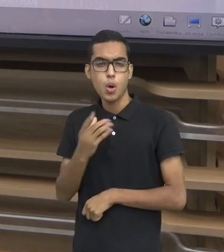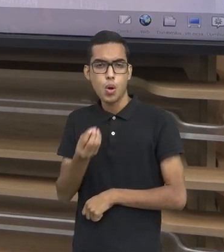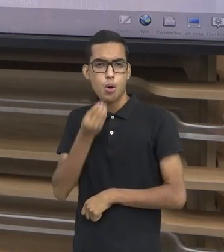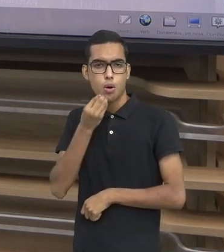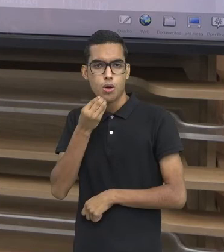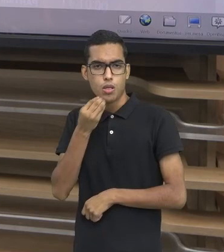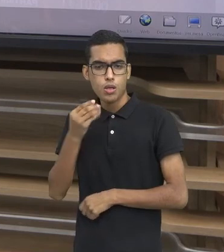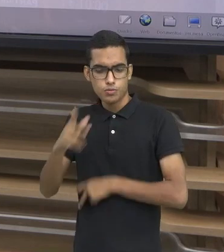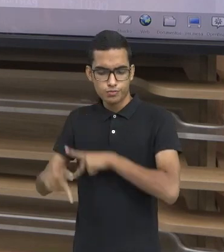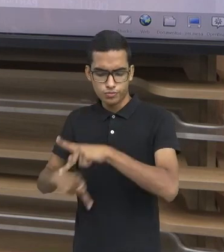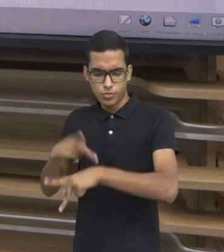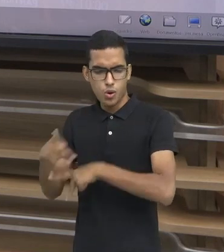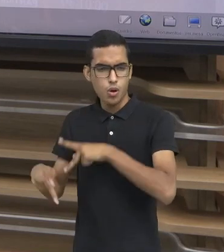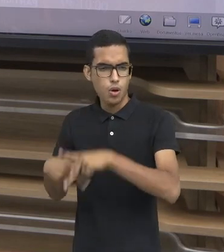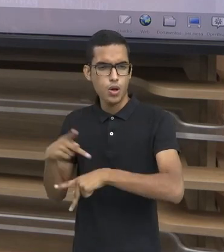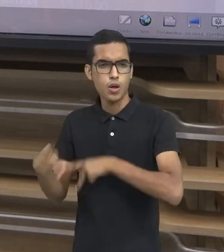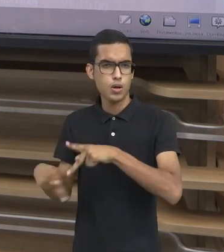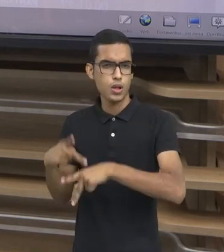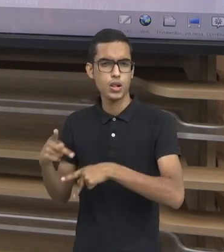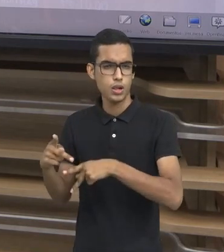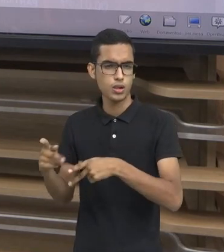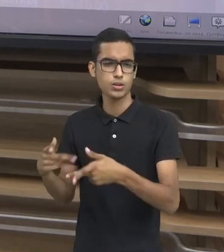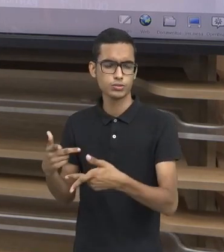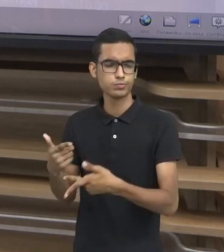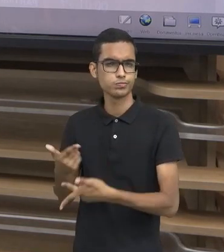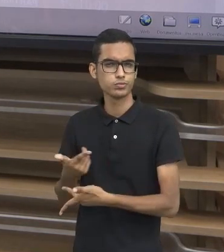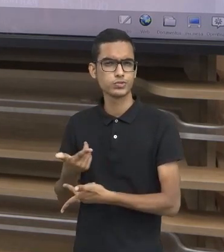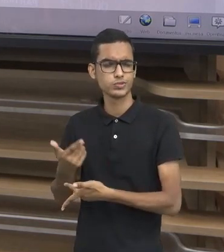essa população que por muito tempo